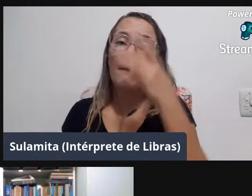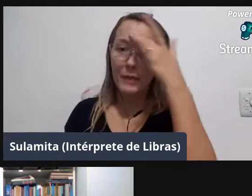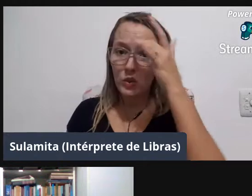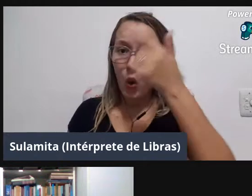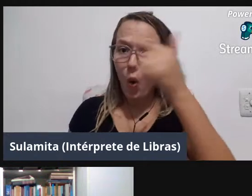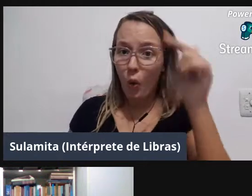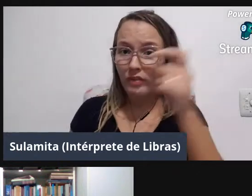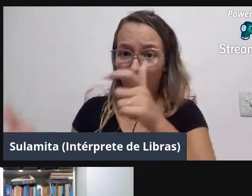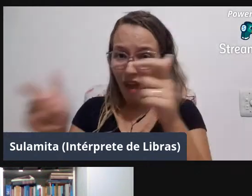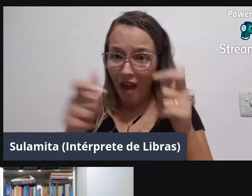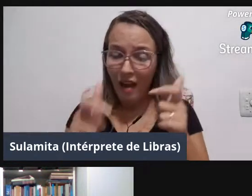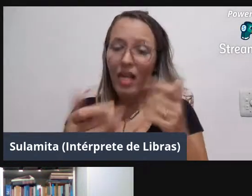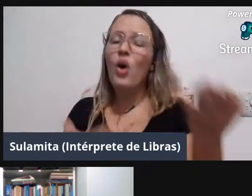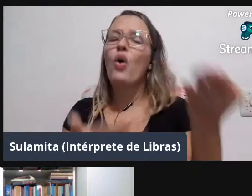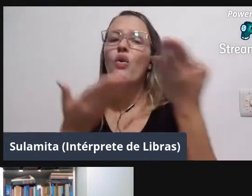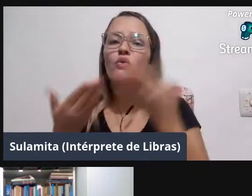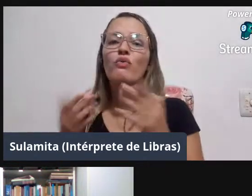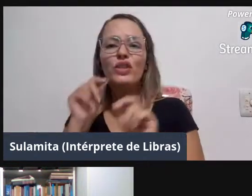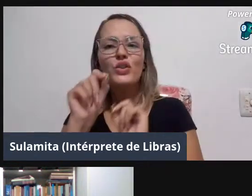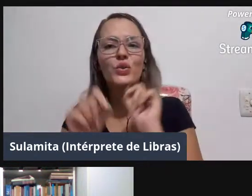faço convite, né? Para ir